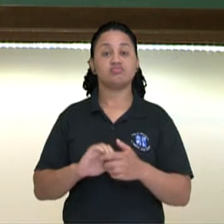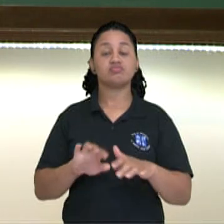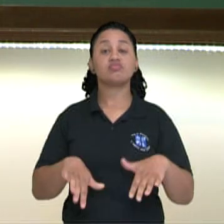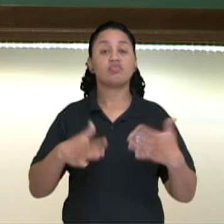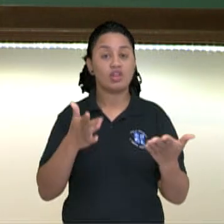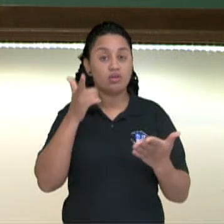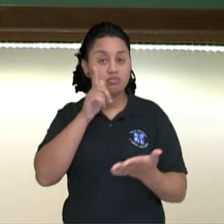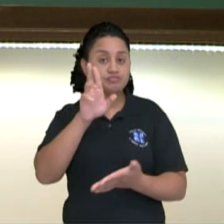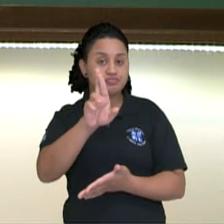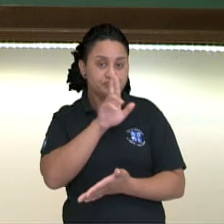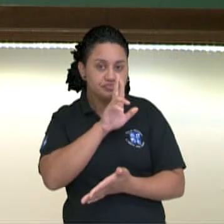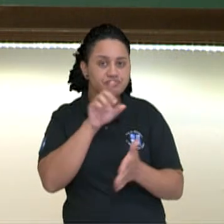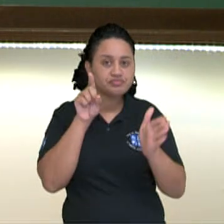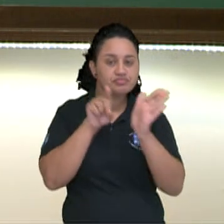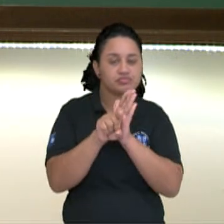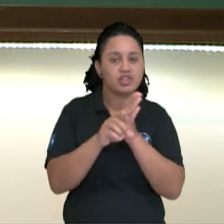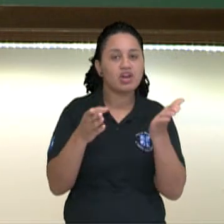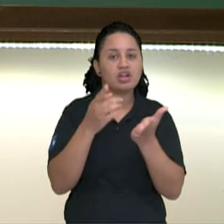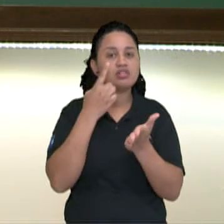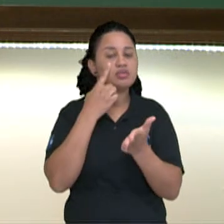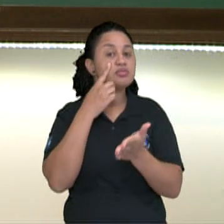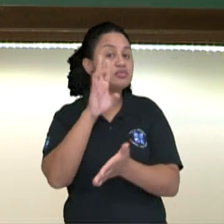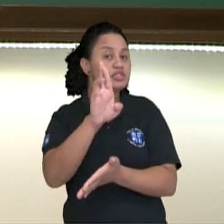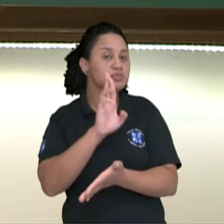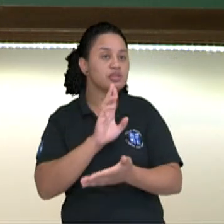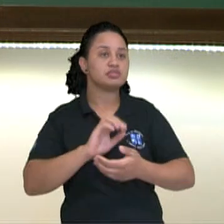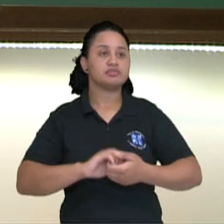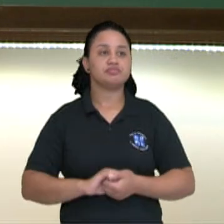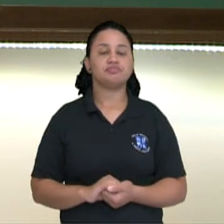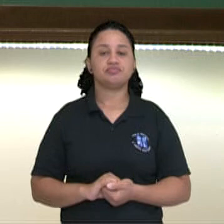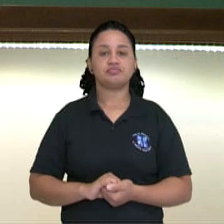Então, respondida a questão, vamos conferir a resposta?